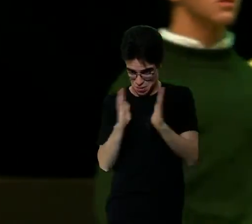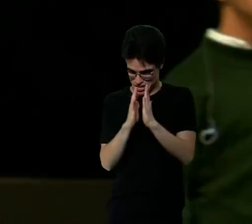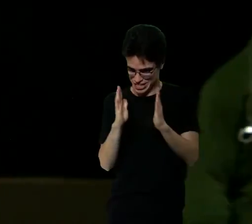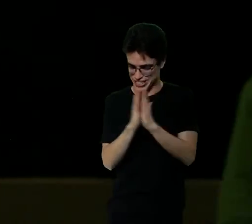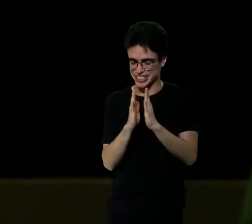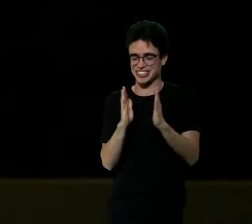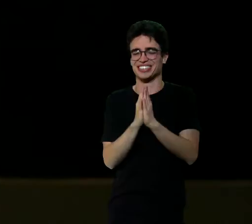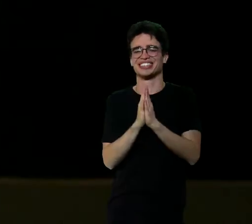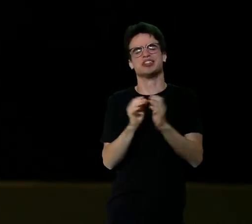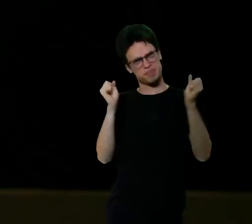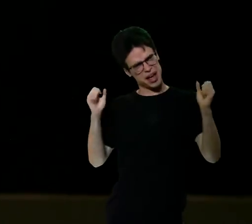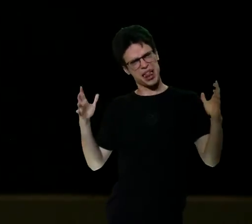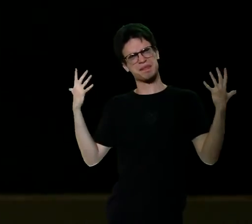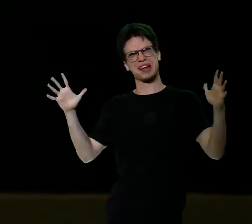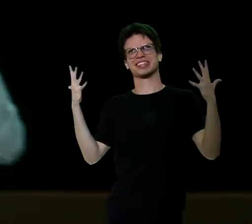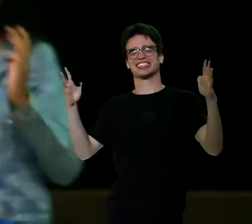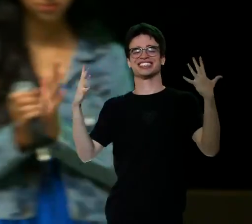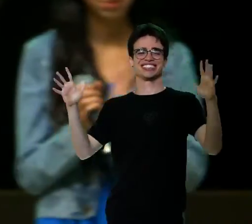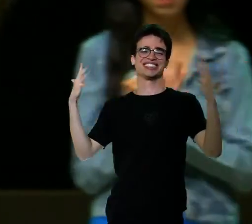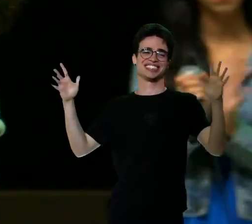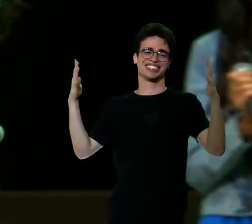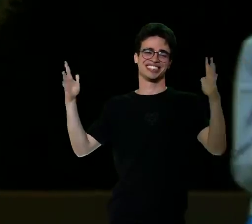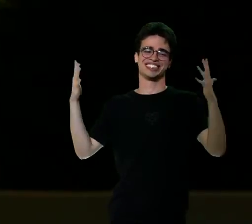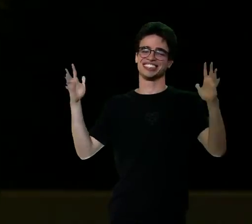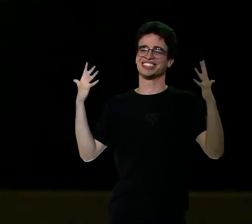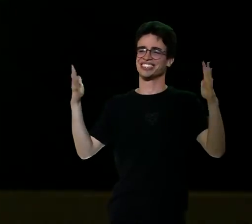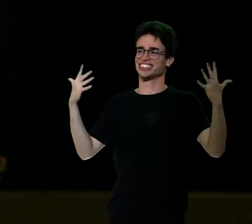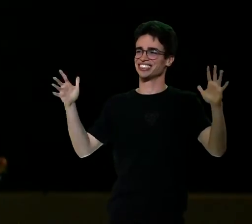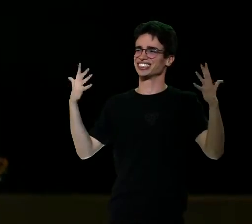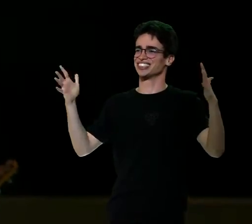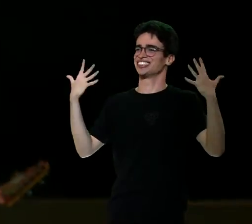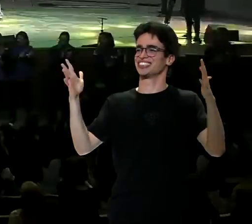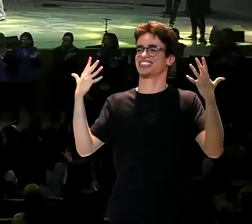gente. Dá uma salva de palmas também, pode ser.